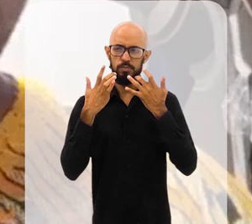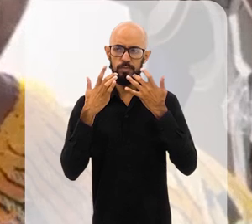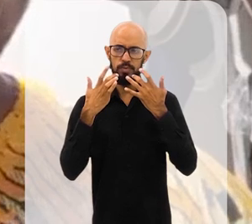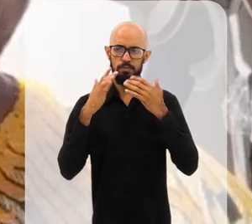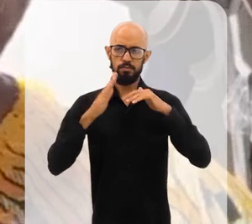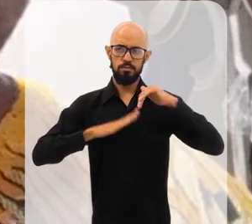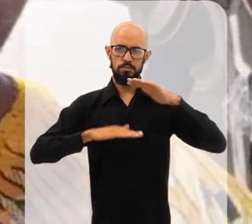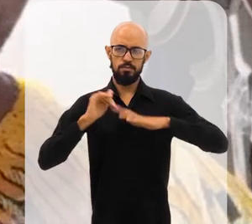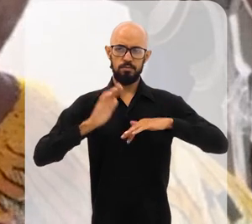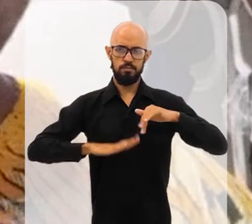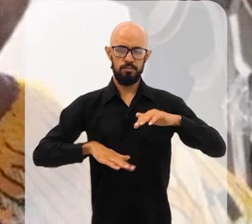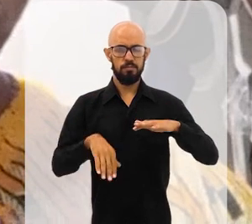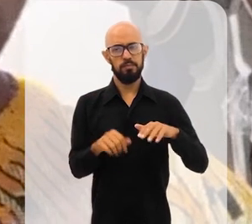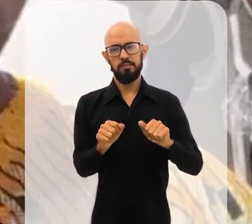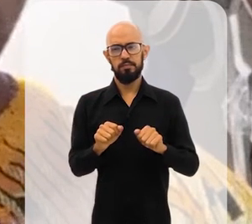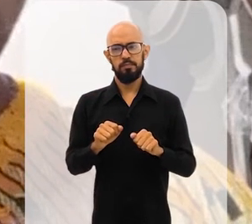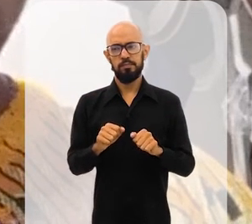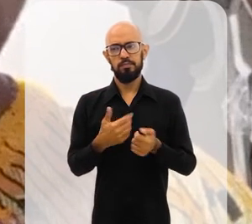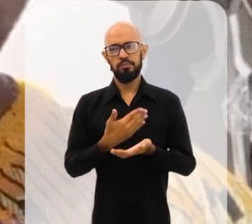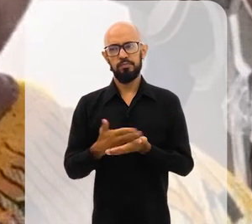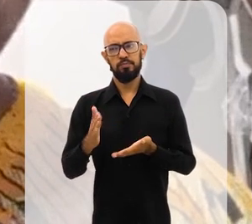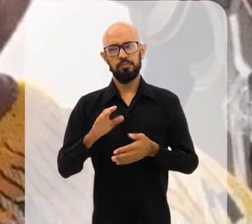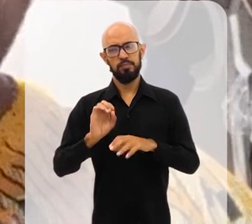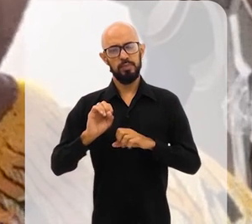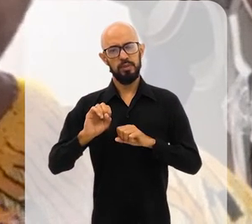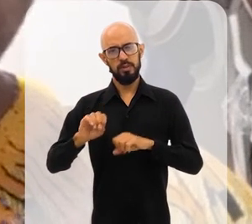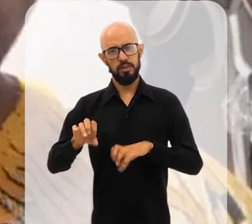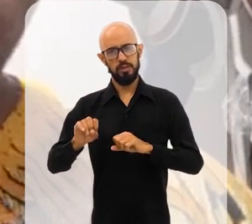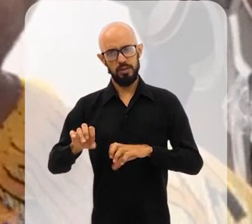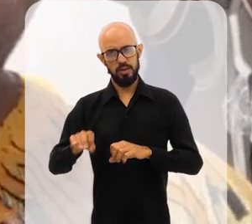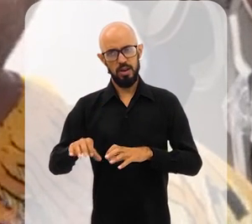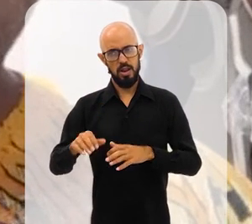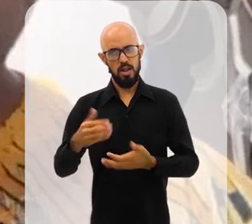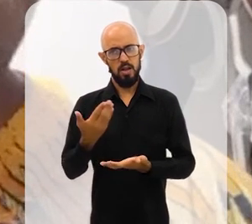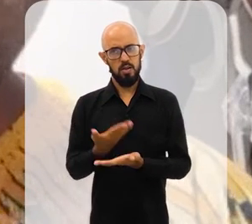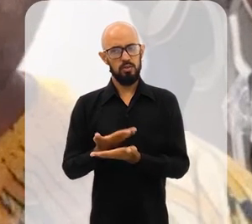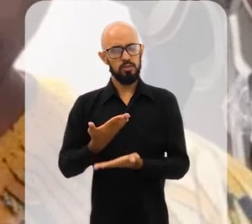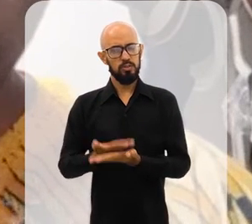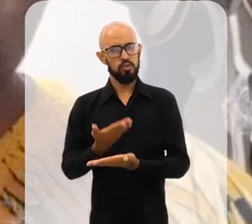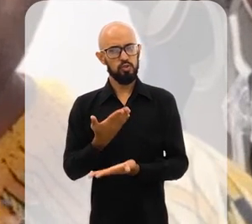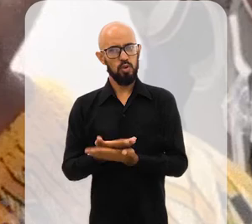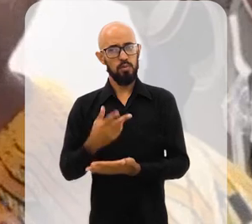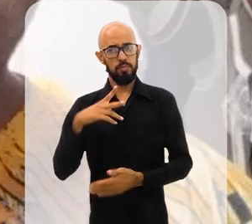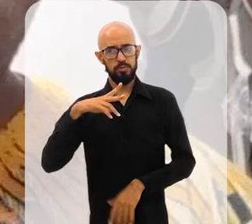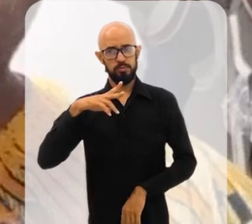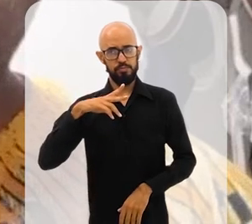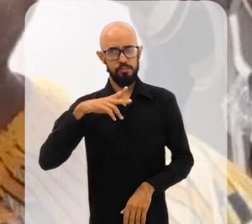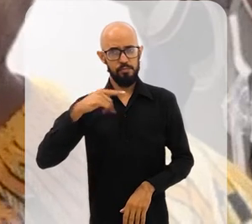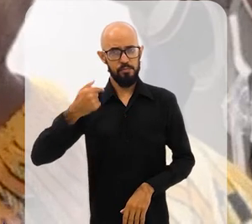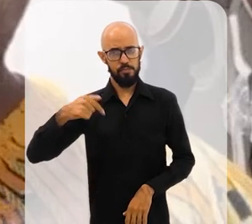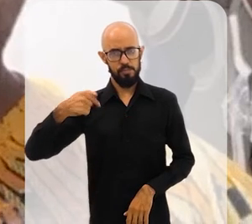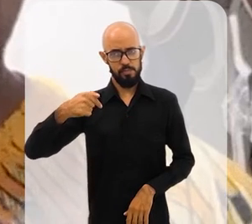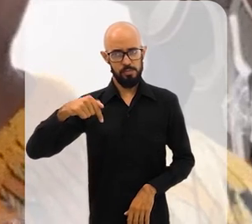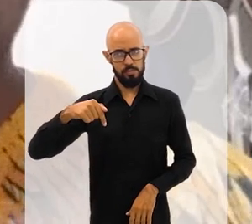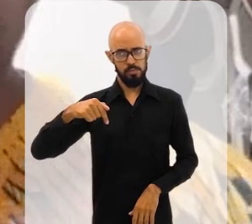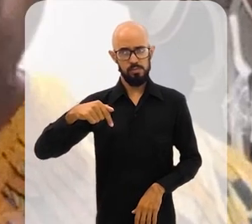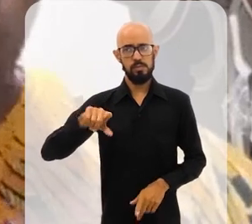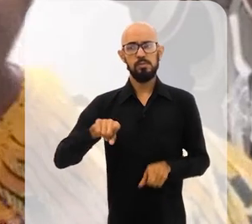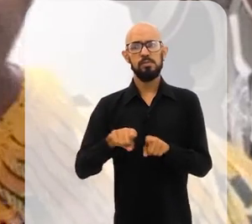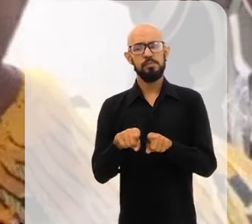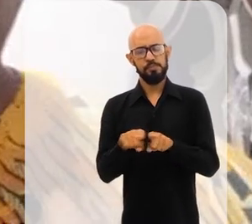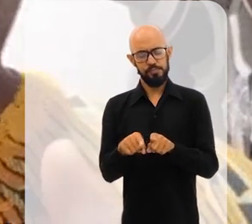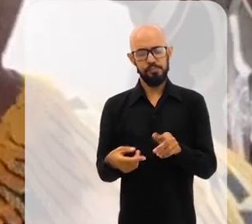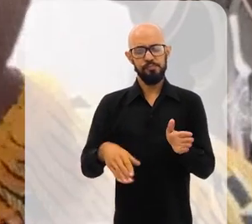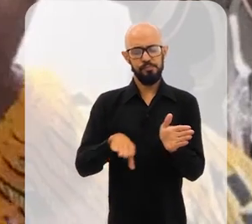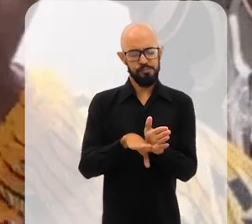teatro profissionalmente no Rio, eu comecei a dar aula de teatro nas escolas particulares de Queimados. Chegava